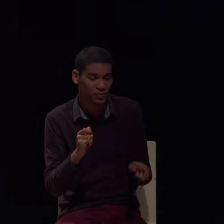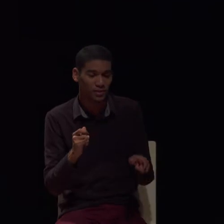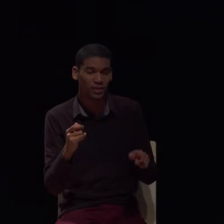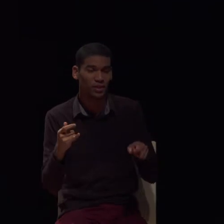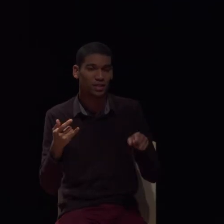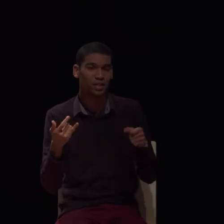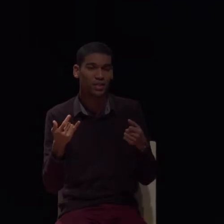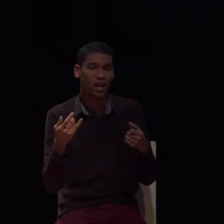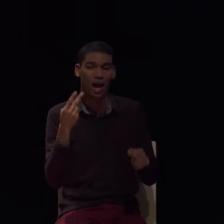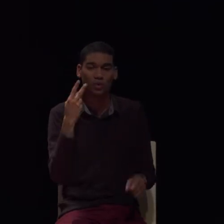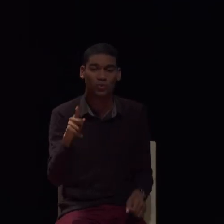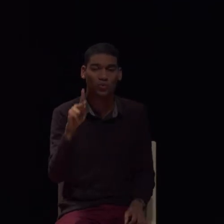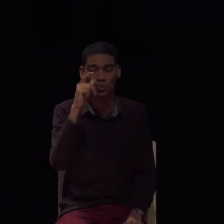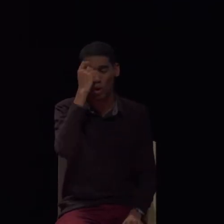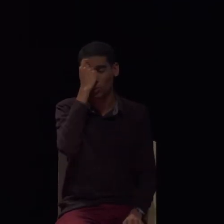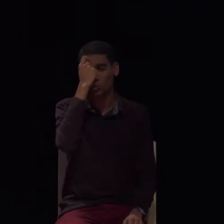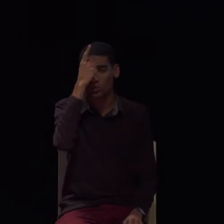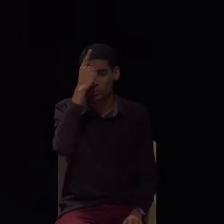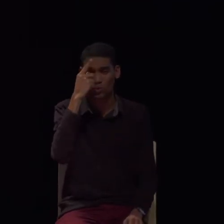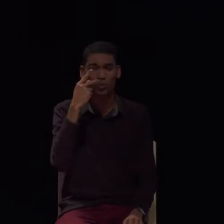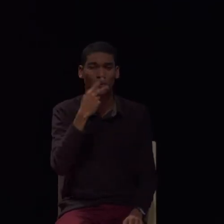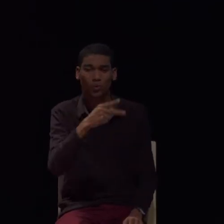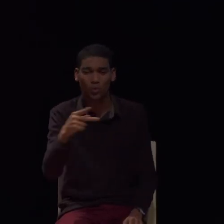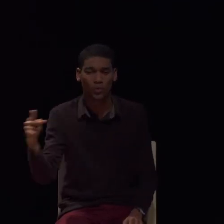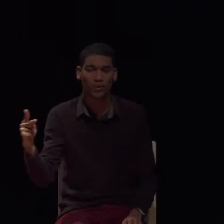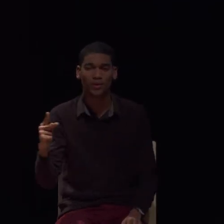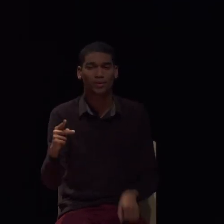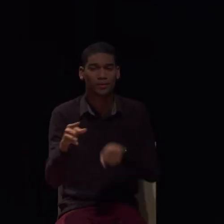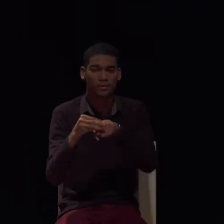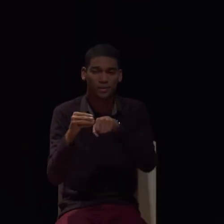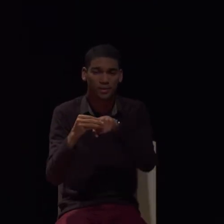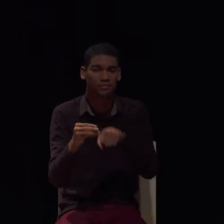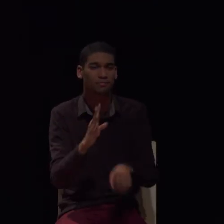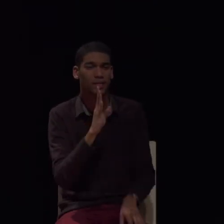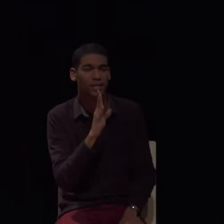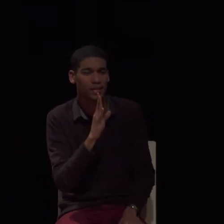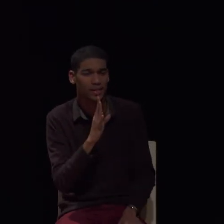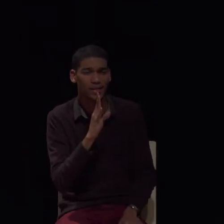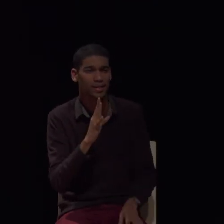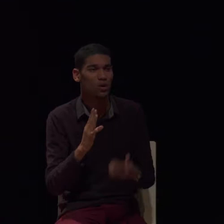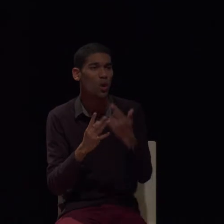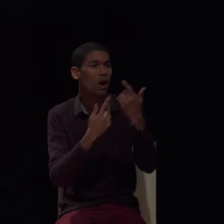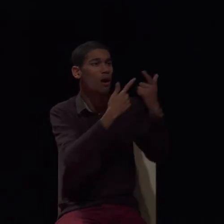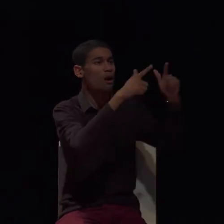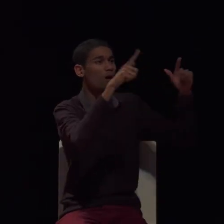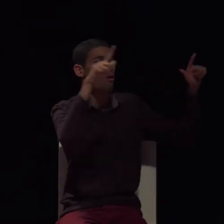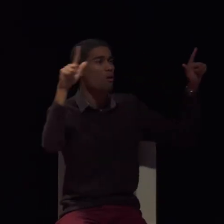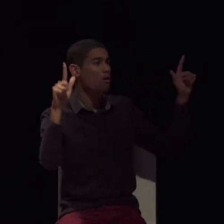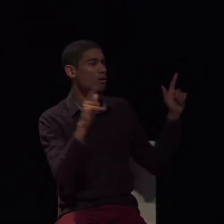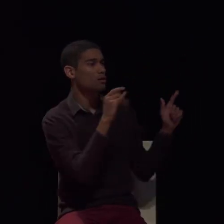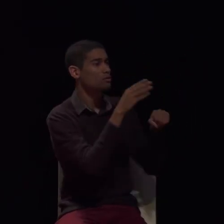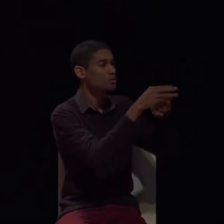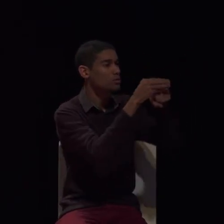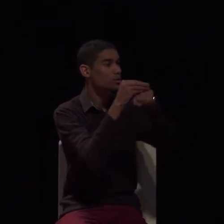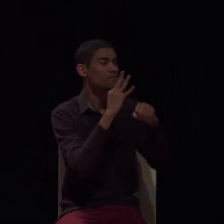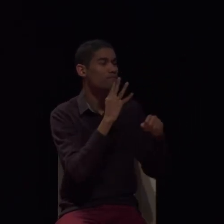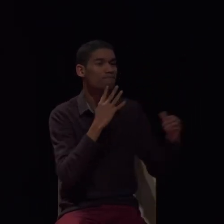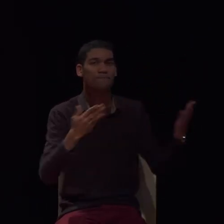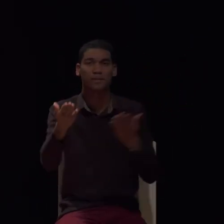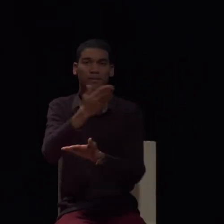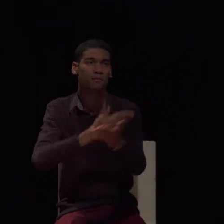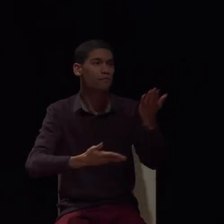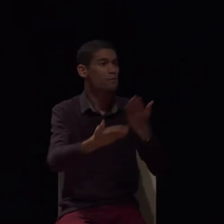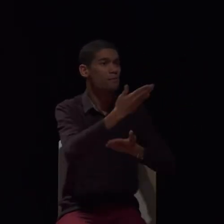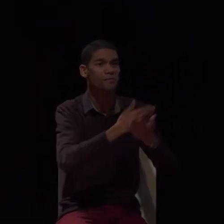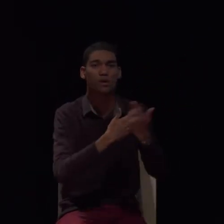fazer com que a sua cultura os seus conhecimentos interajam com outros conhecimentos tão válidos quanto então